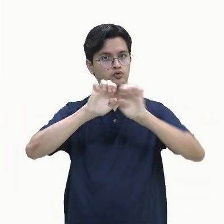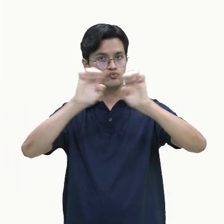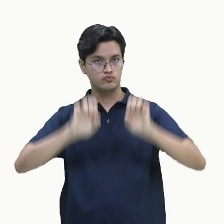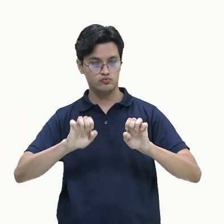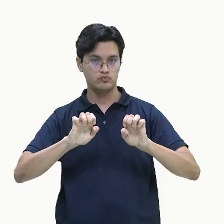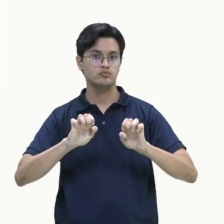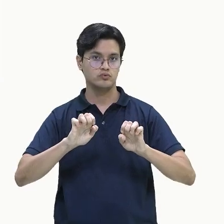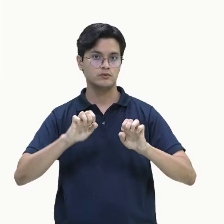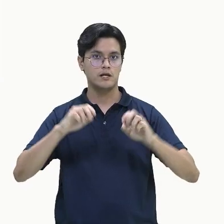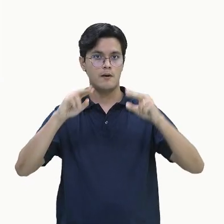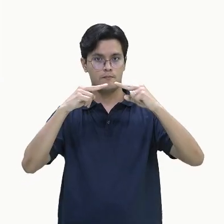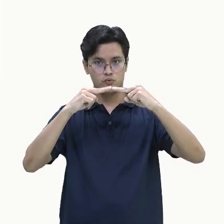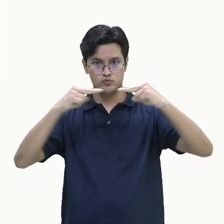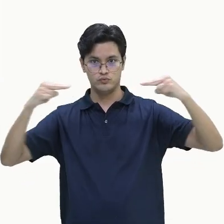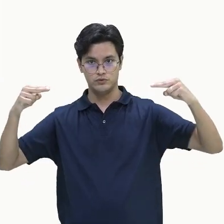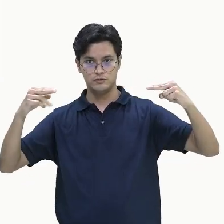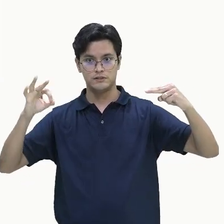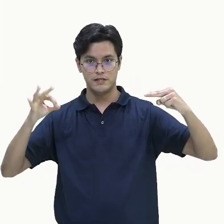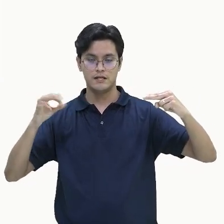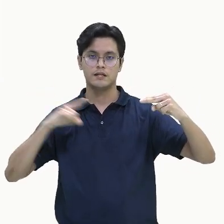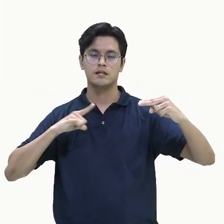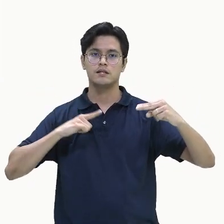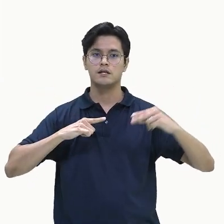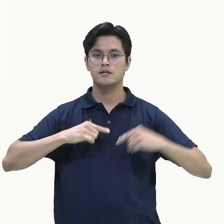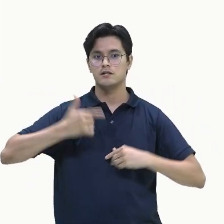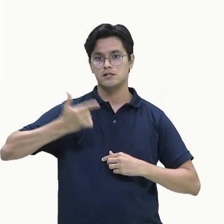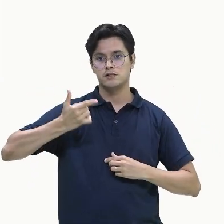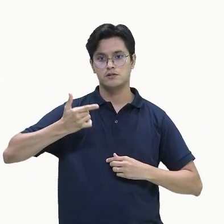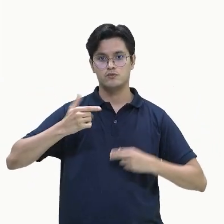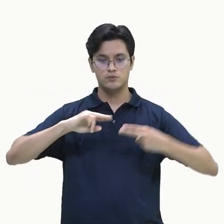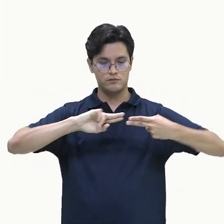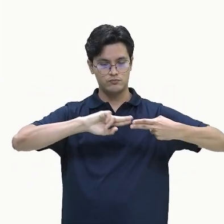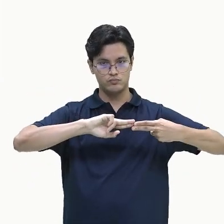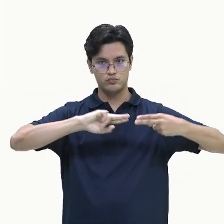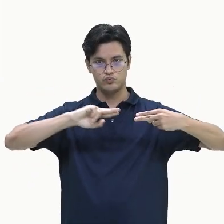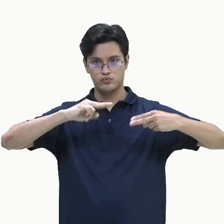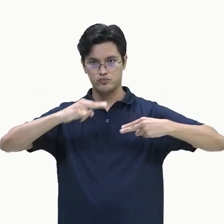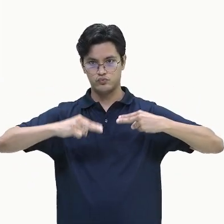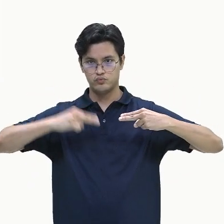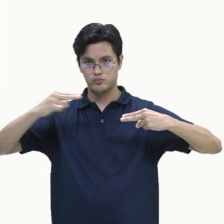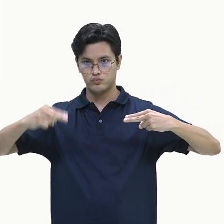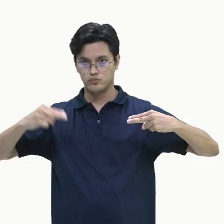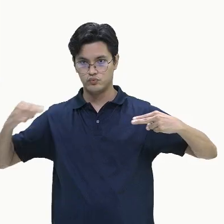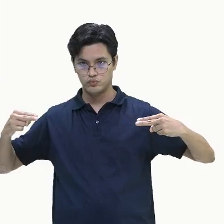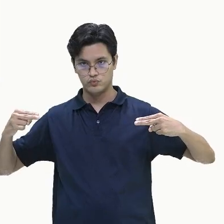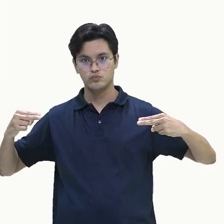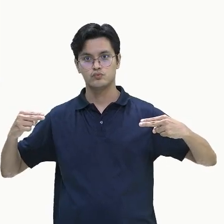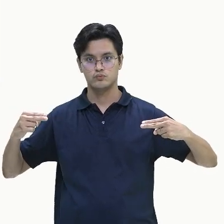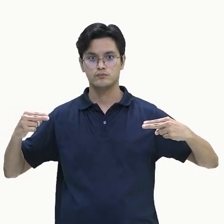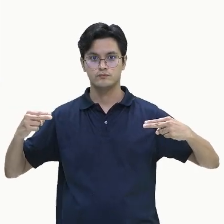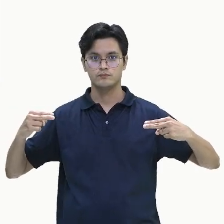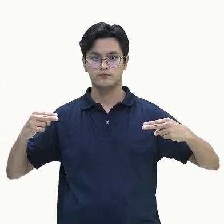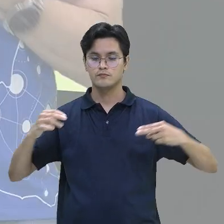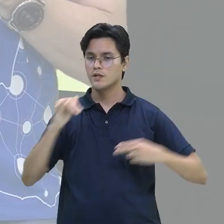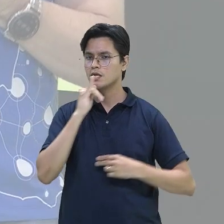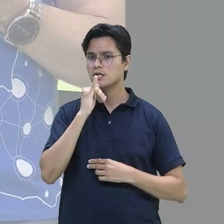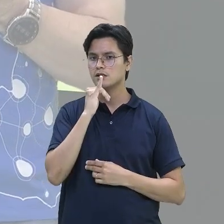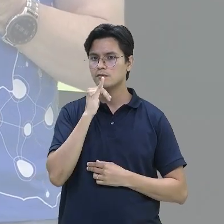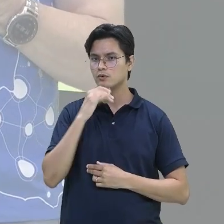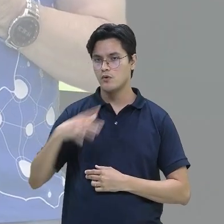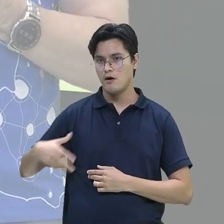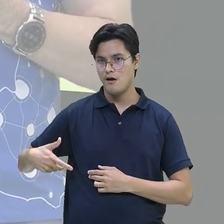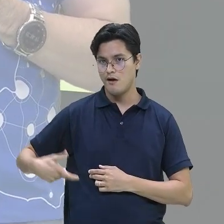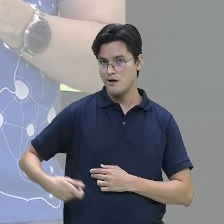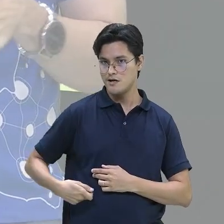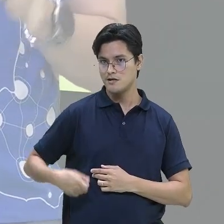nós temos as seguintes substâncias, hein? Como a insulina, tá? Que é o hormônio que vai regular ali o nível de glicose no sangue. Ele tem